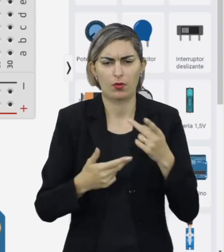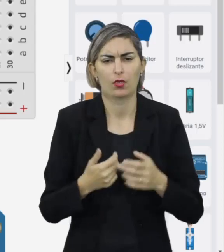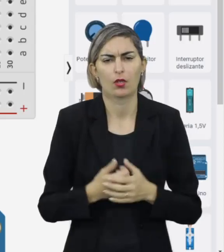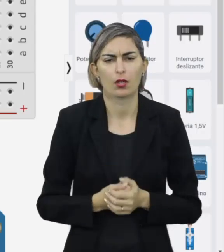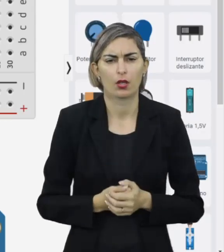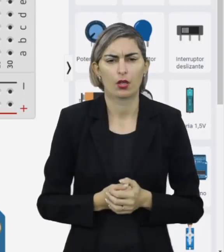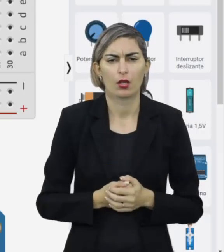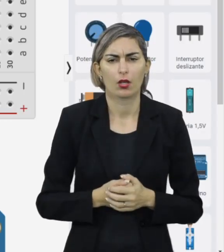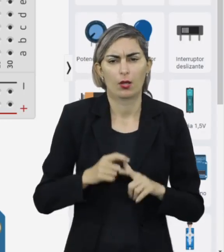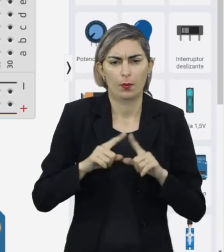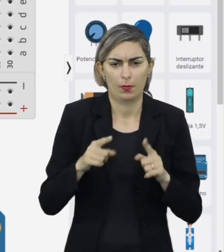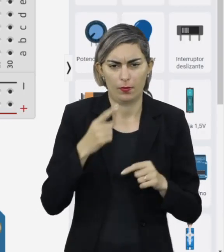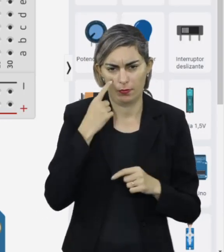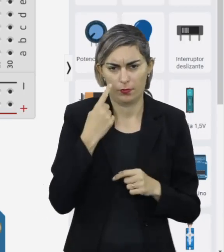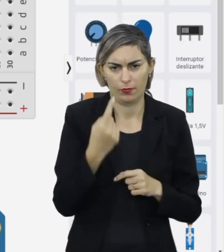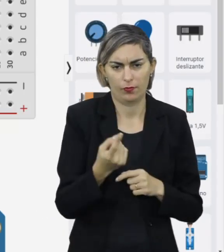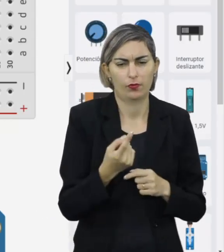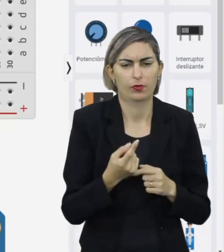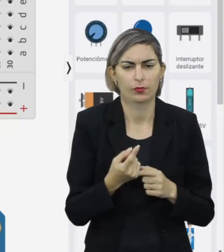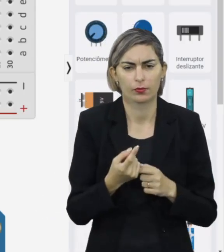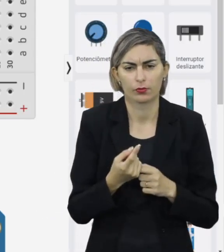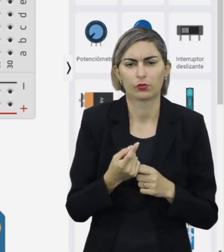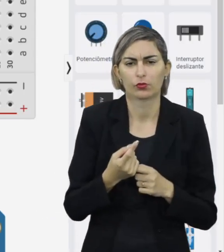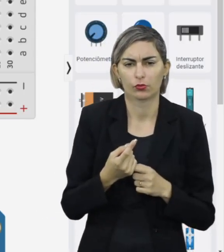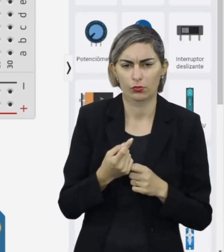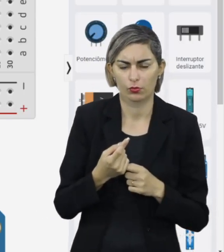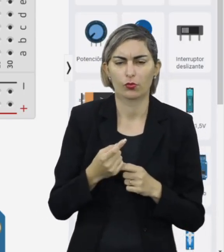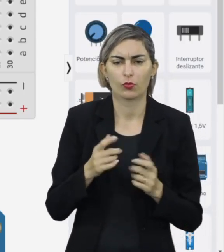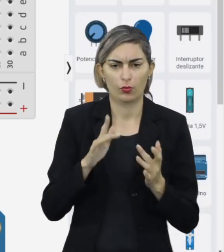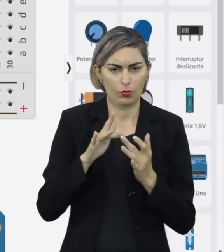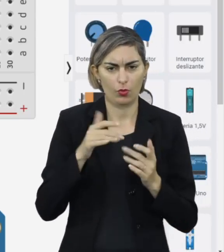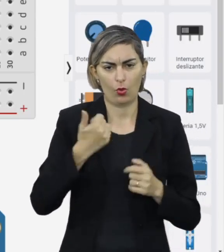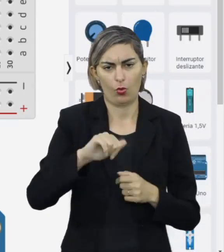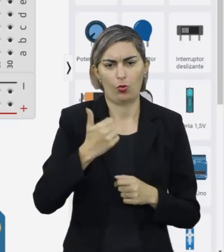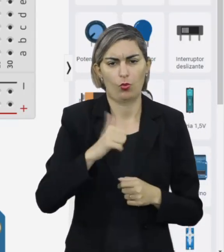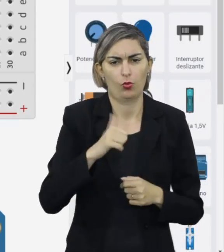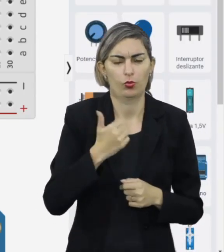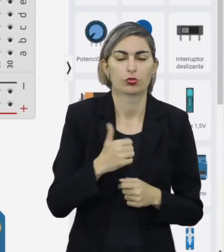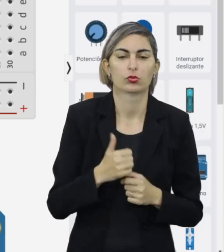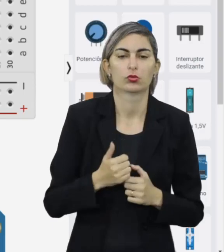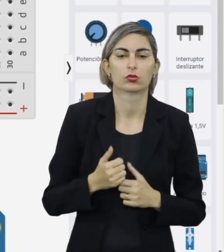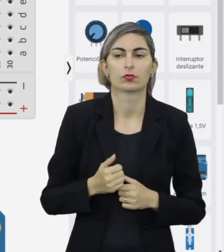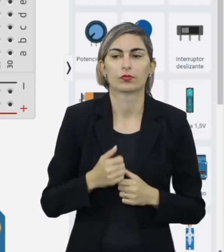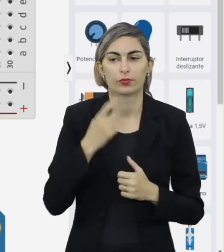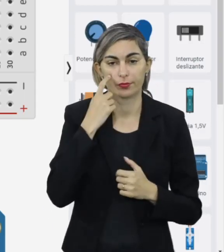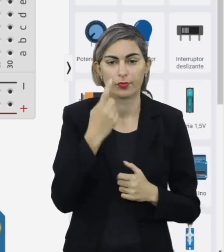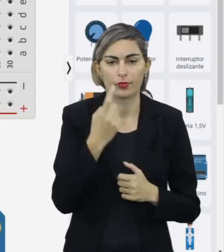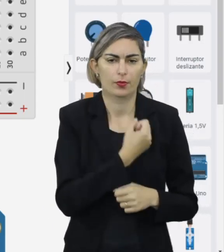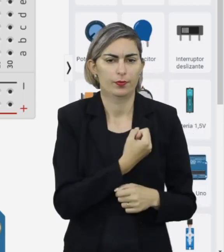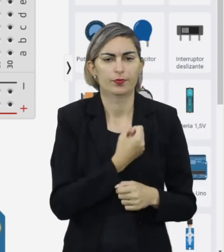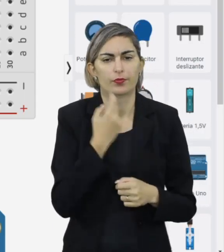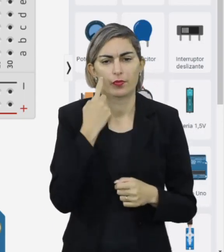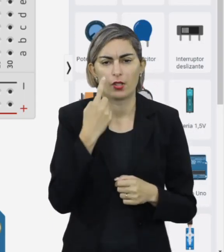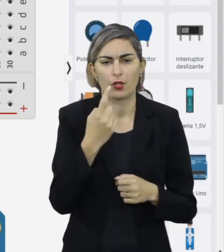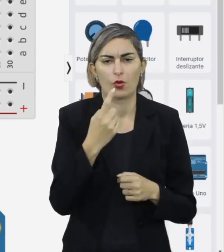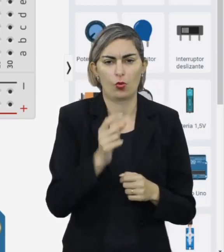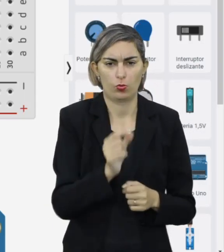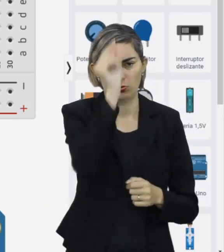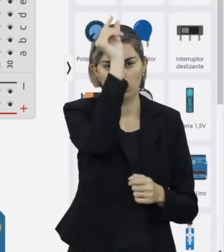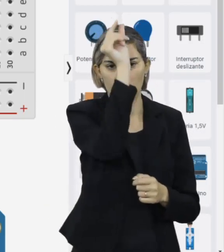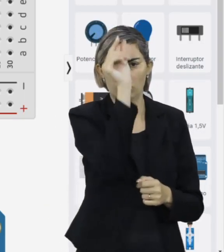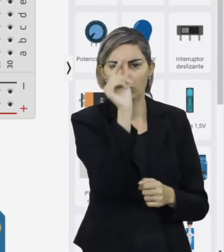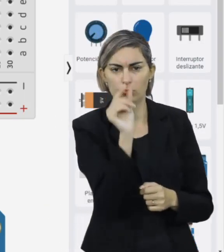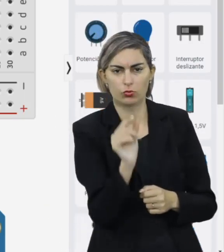PWM. Mas a gente vai conectar aqui no pino 11 do Arduino. Vem aqui para essa